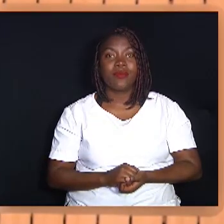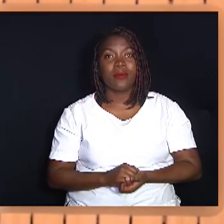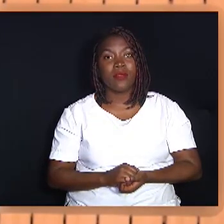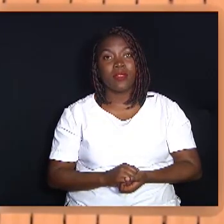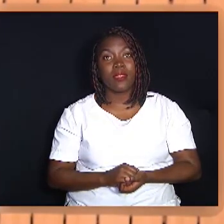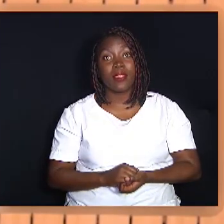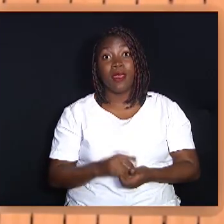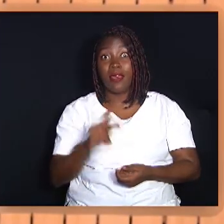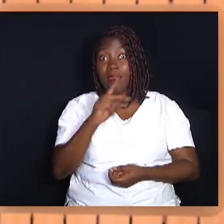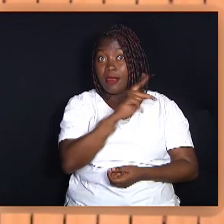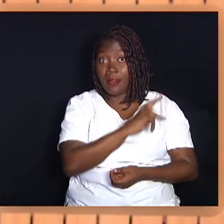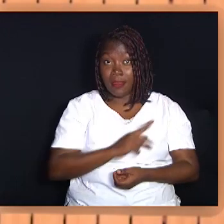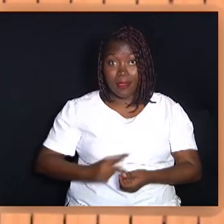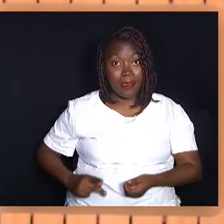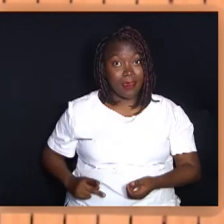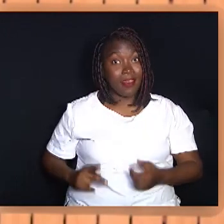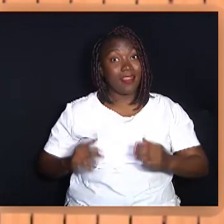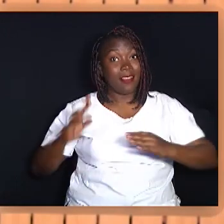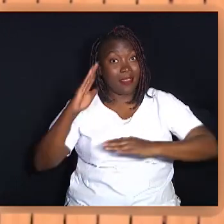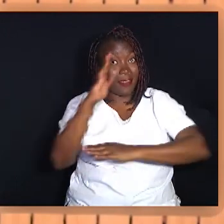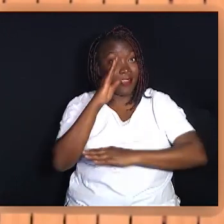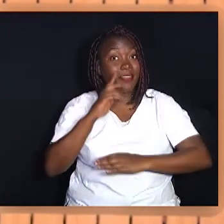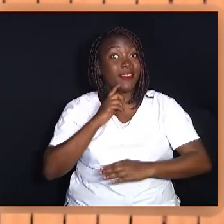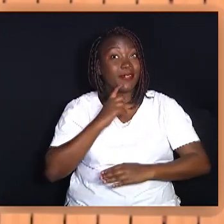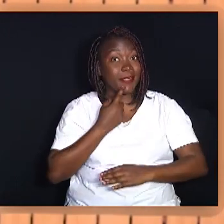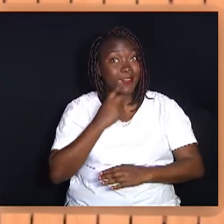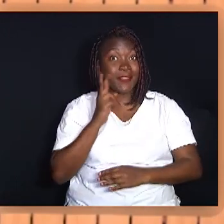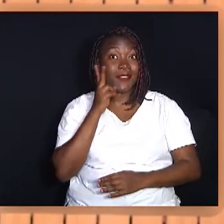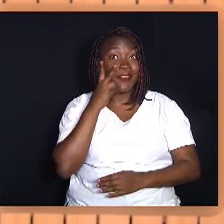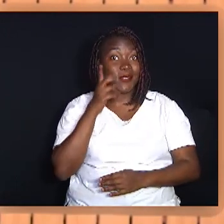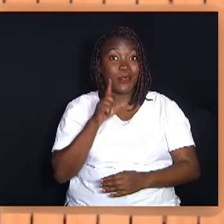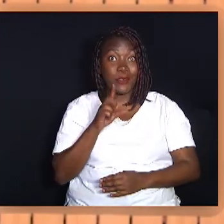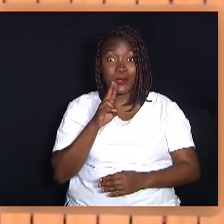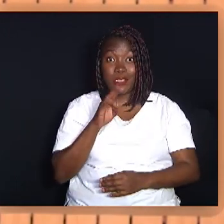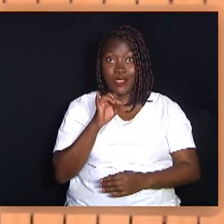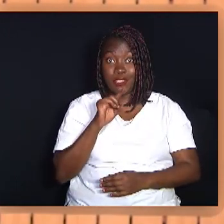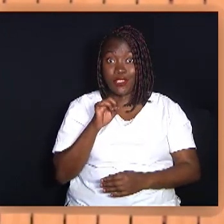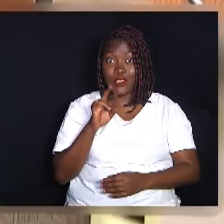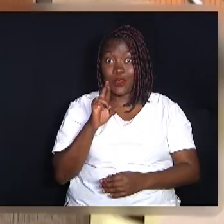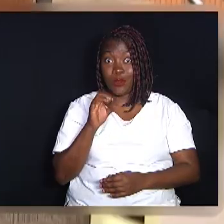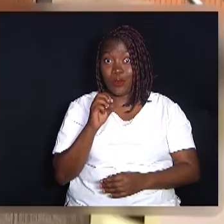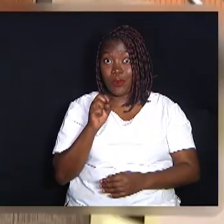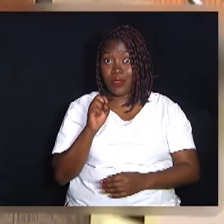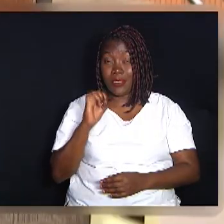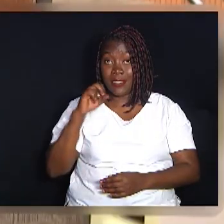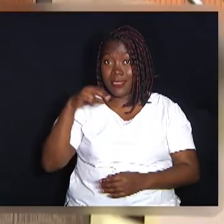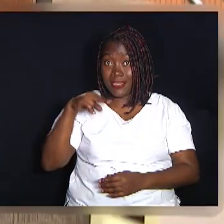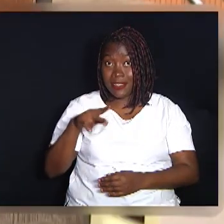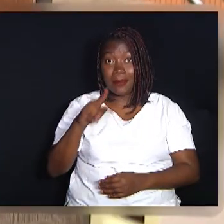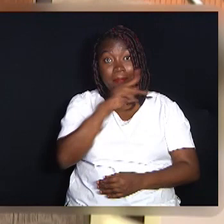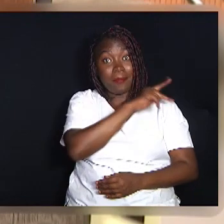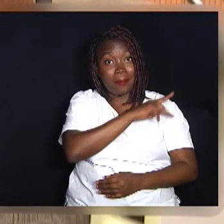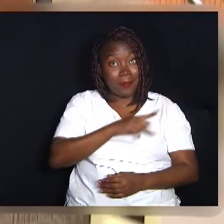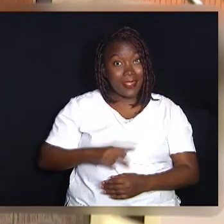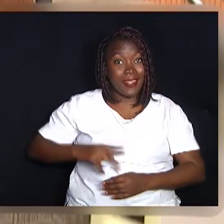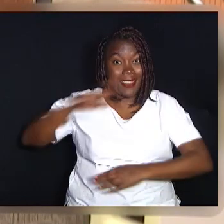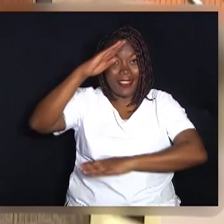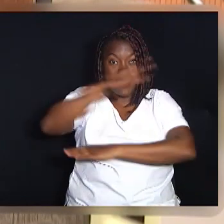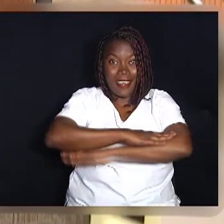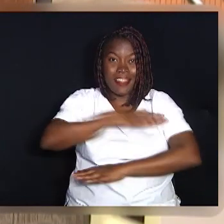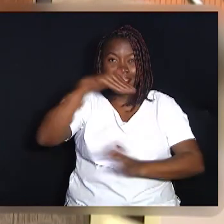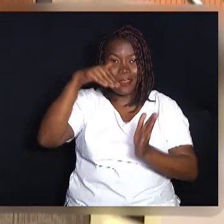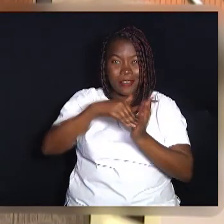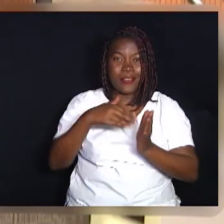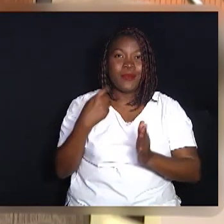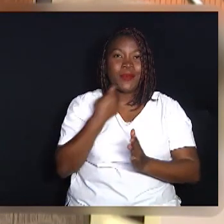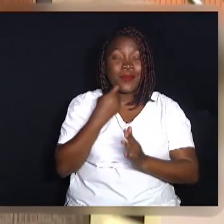O presidente da Câmara de Campinas, o vereador Luiz Rossini, presidiu na tarde da última sexta-feira a reunião para